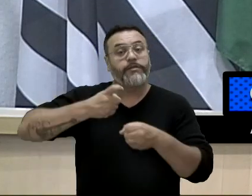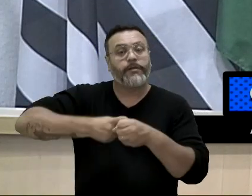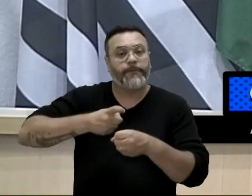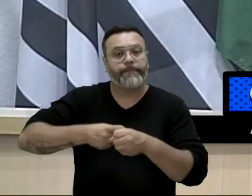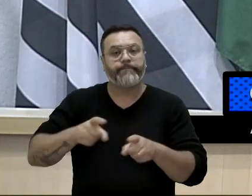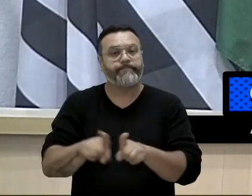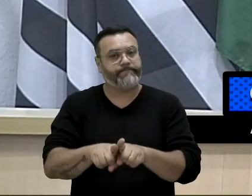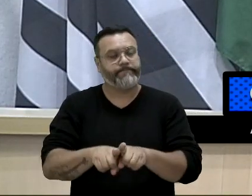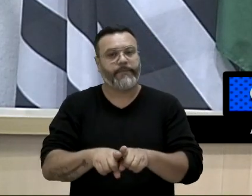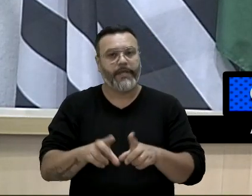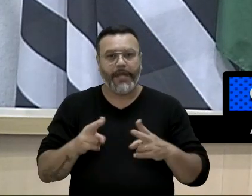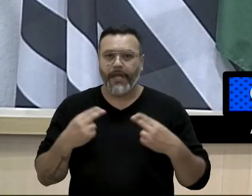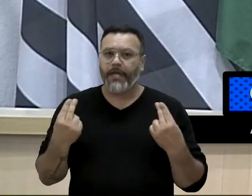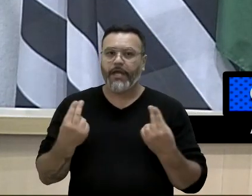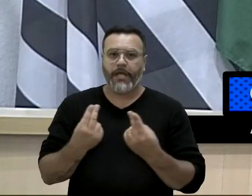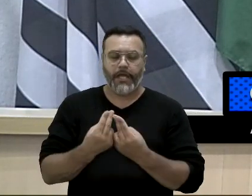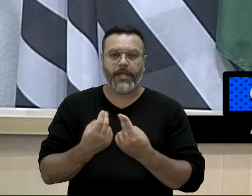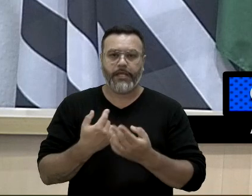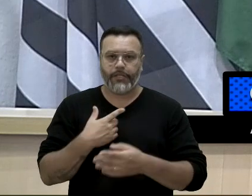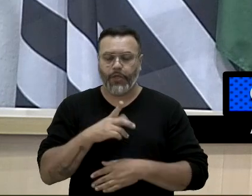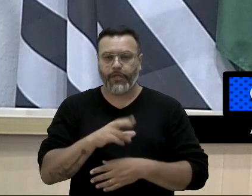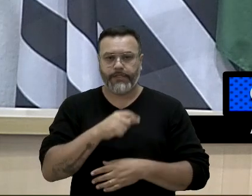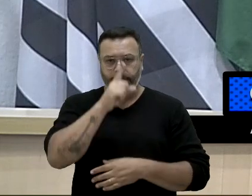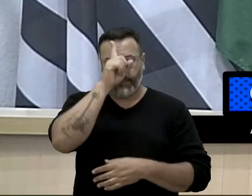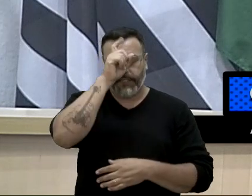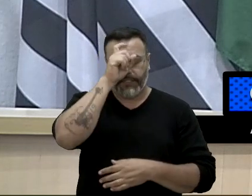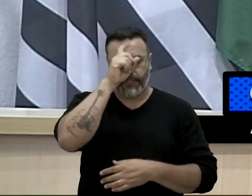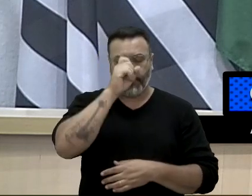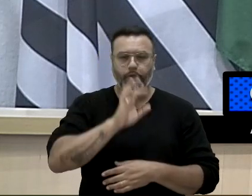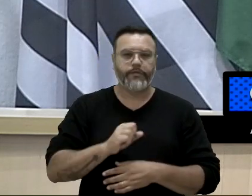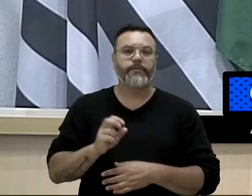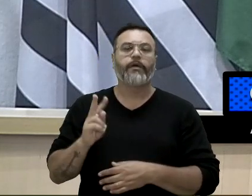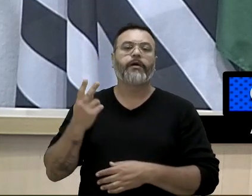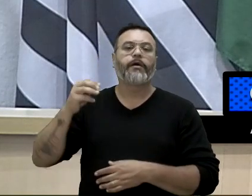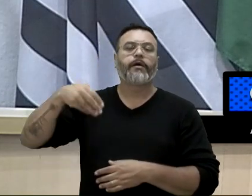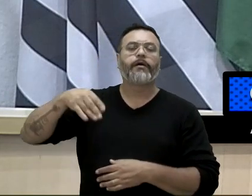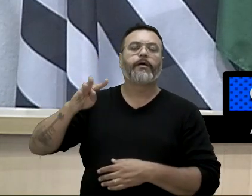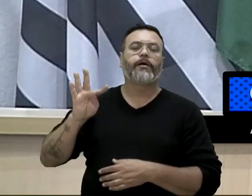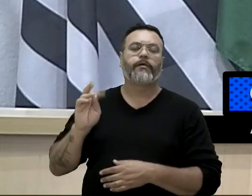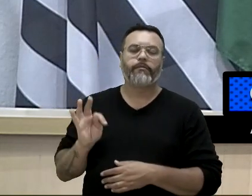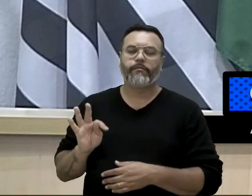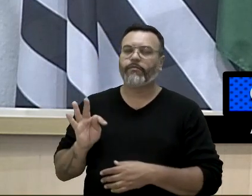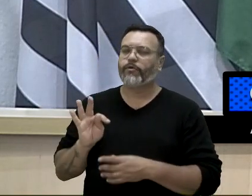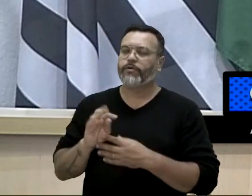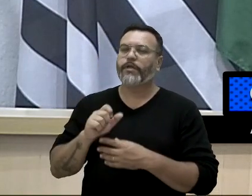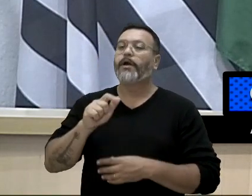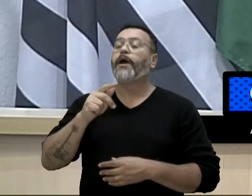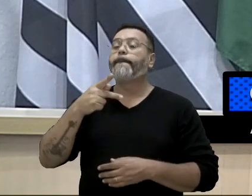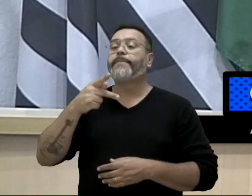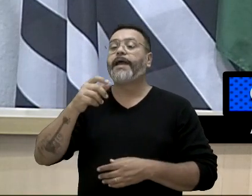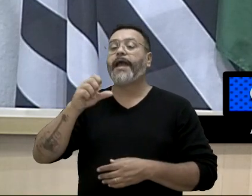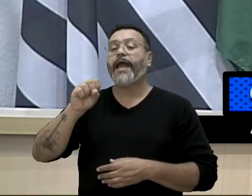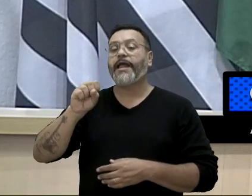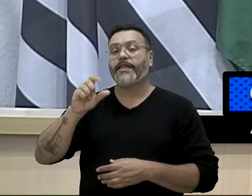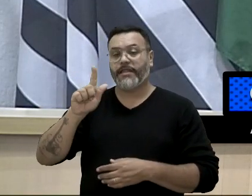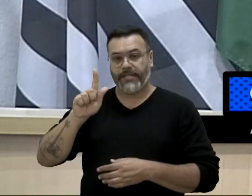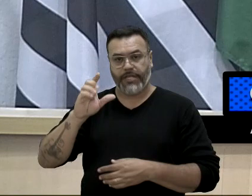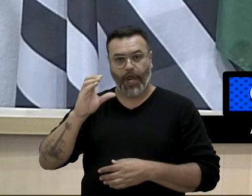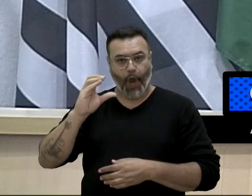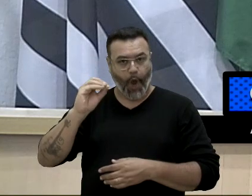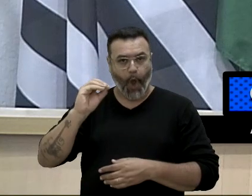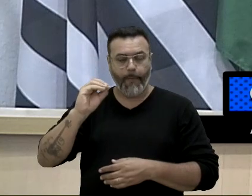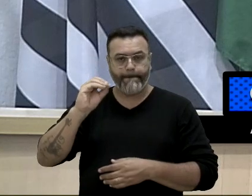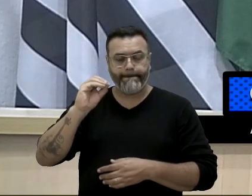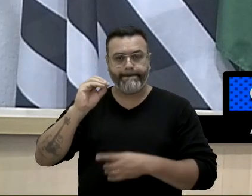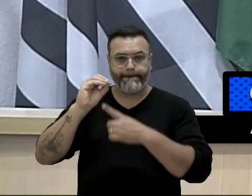da maternidade, o nosso PSGO é uma porta aberta para as gestantes. Todas as